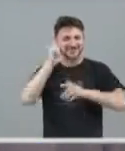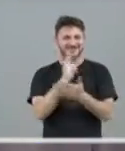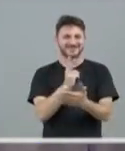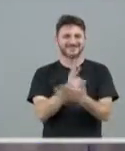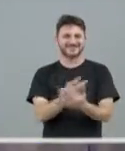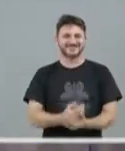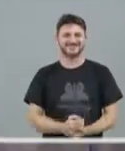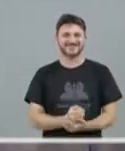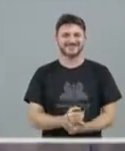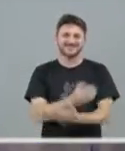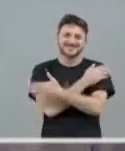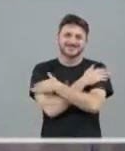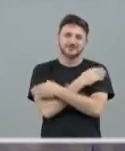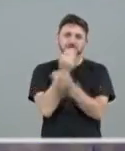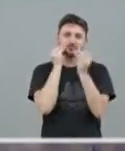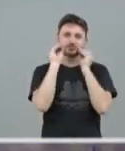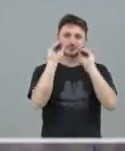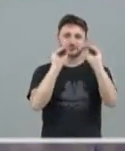Isso.